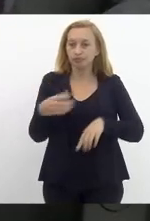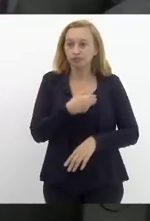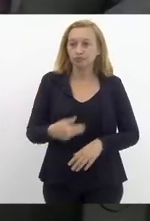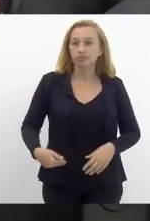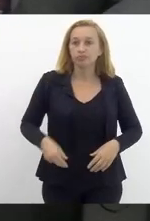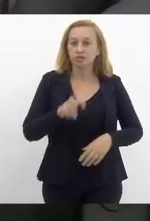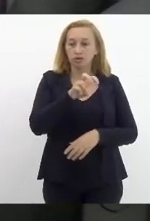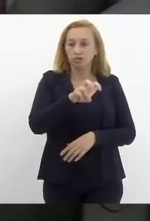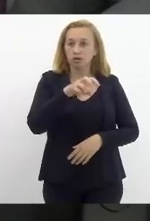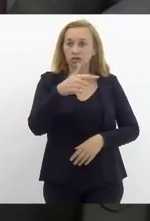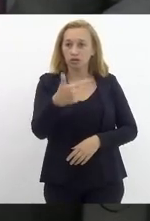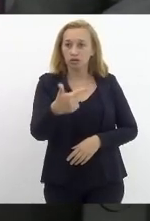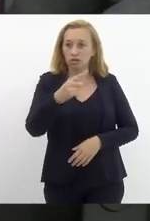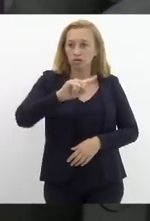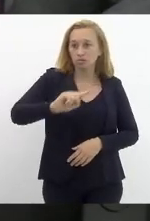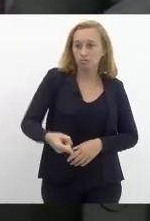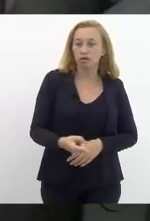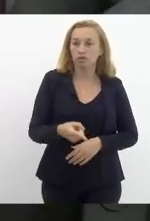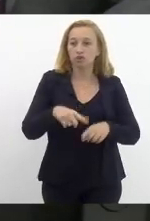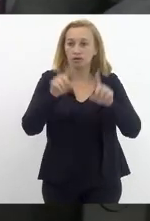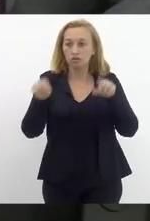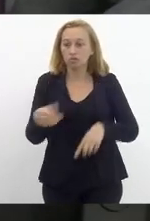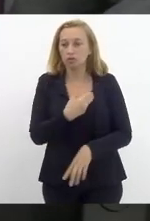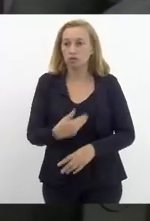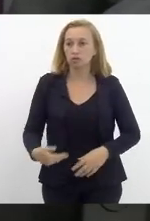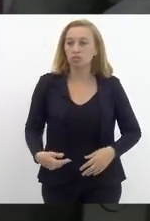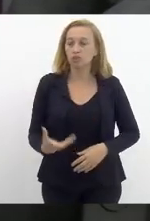52 mil servidores públicos recebendo